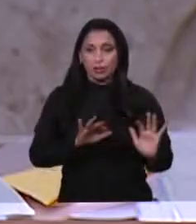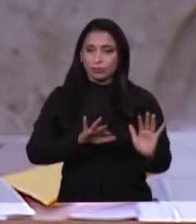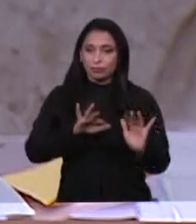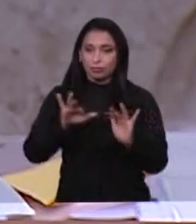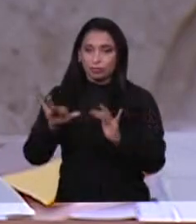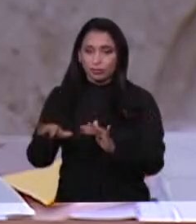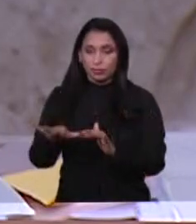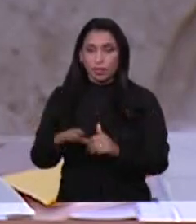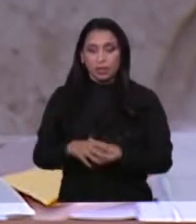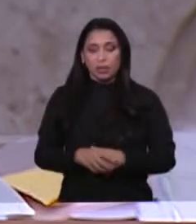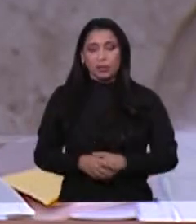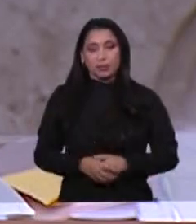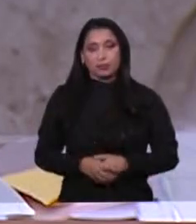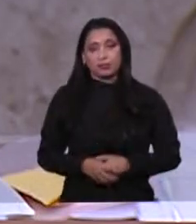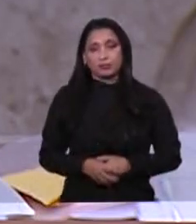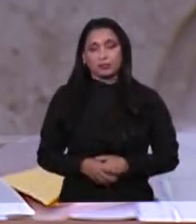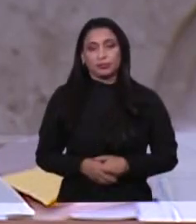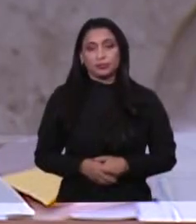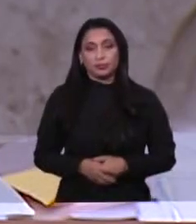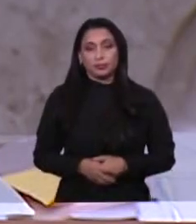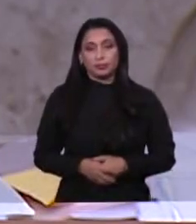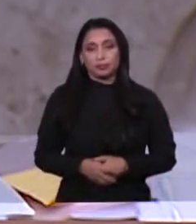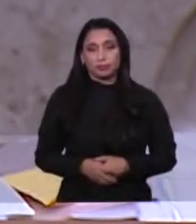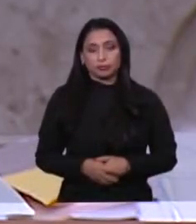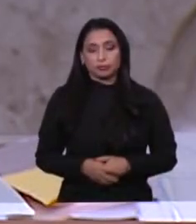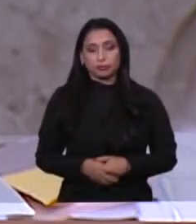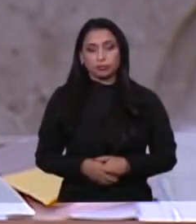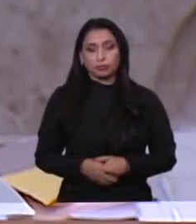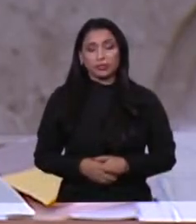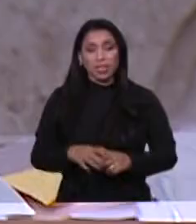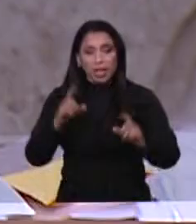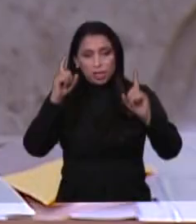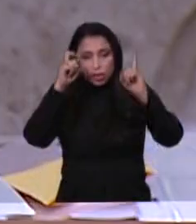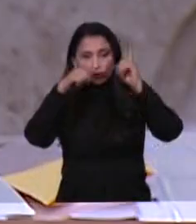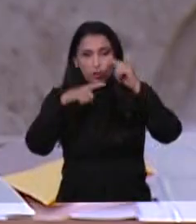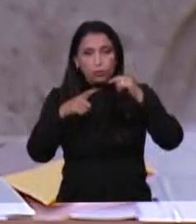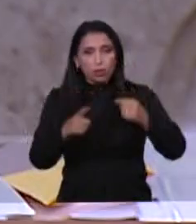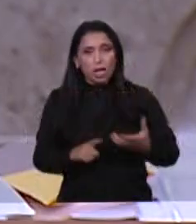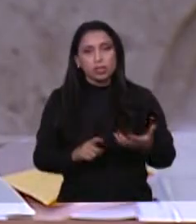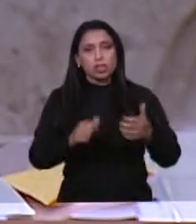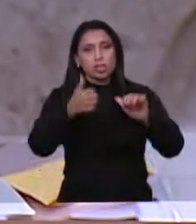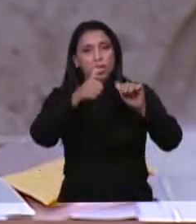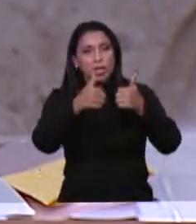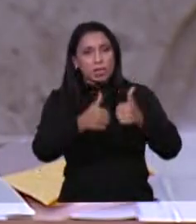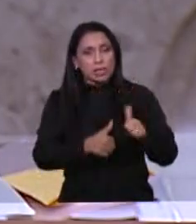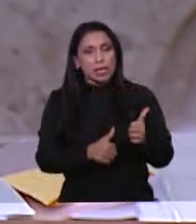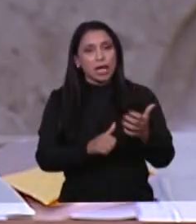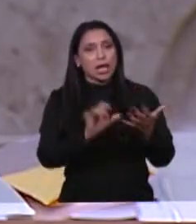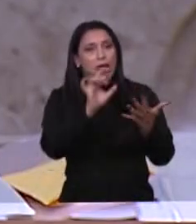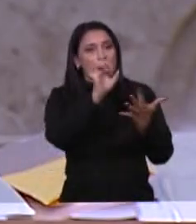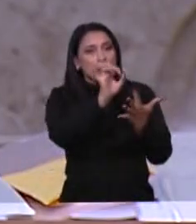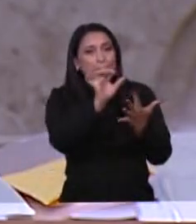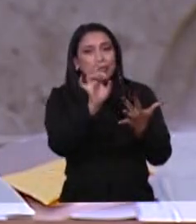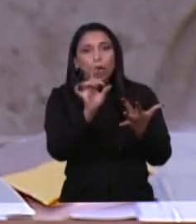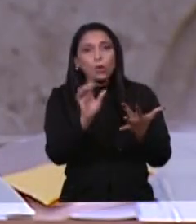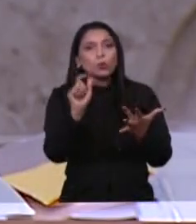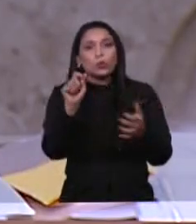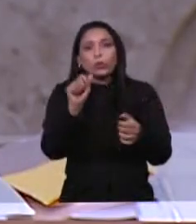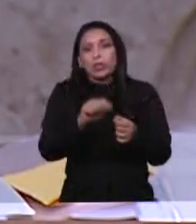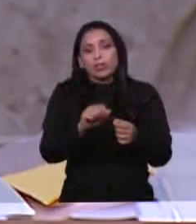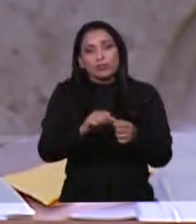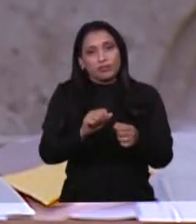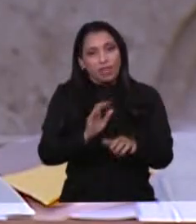As dificuldades observadas para detalhar a conduta de cada elo dessa multidão, todavia,